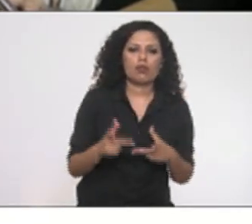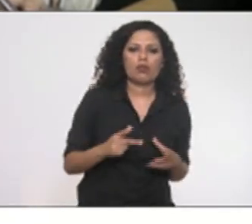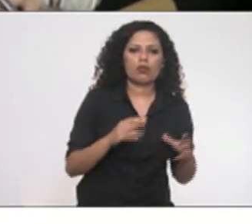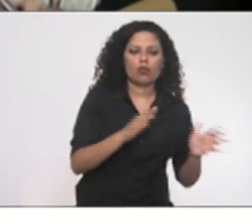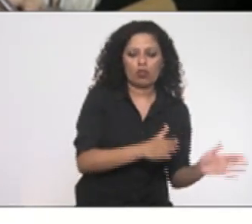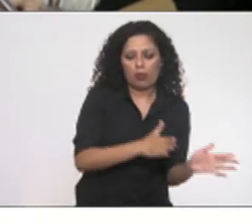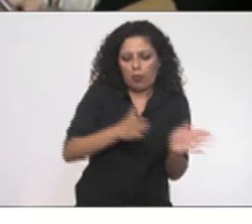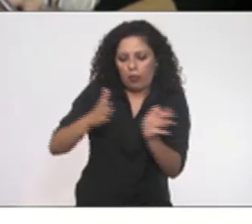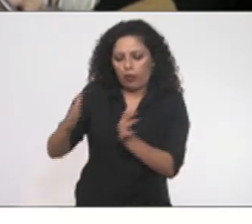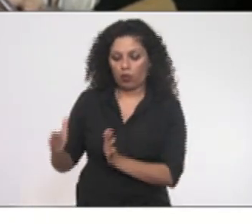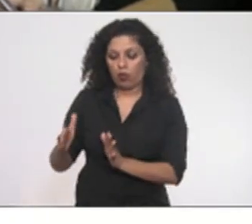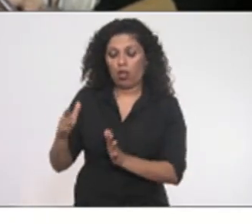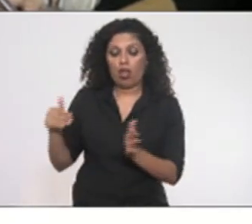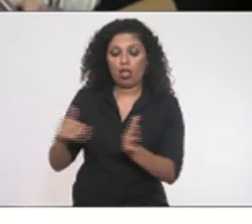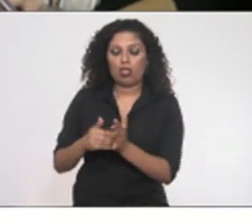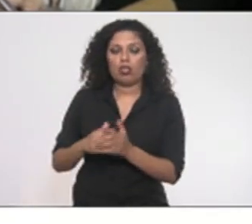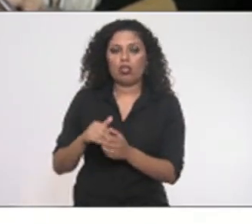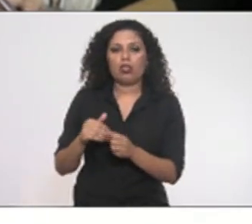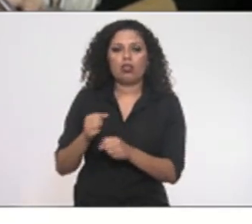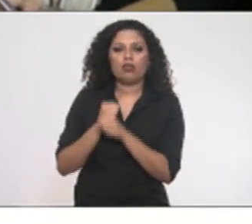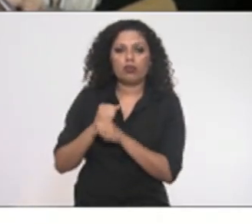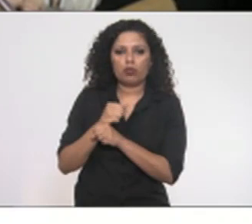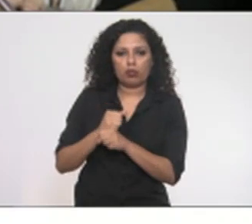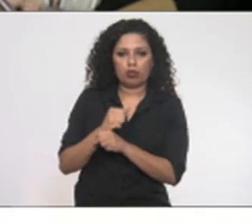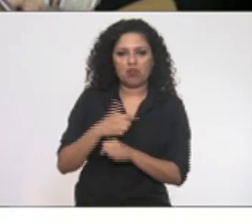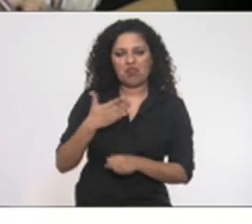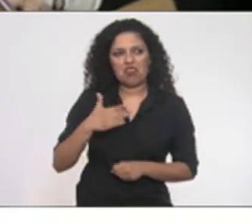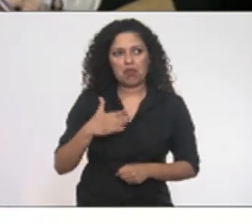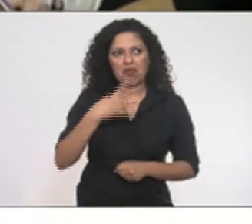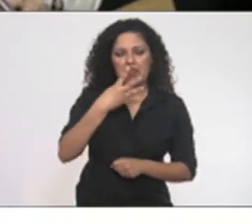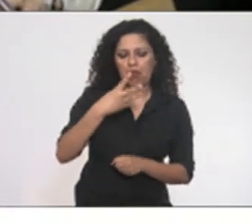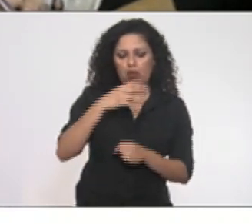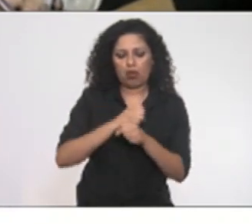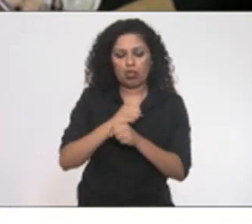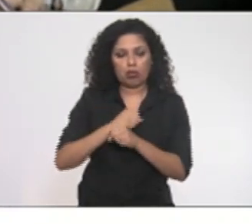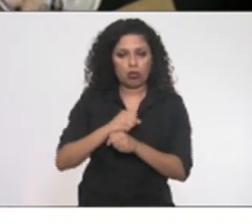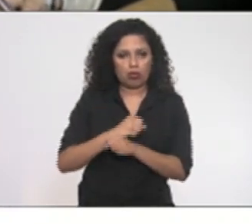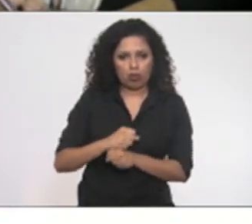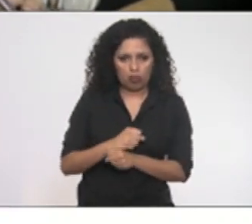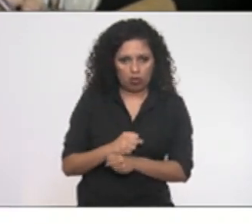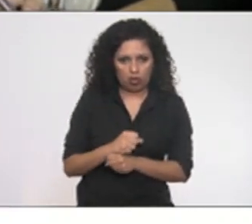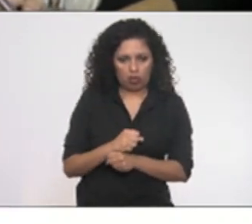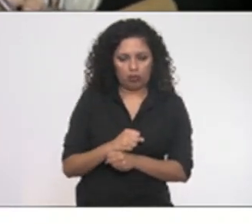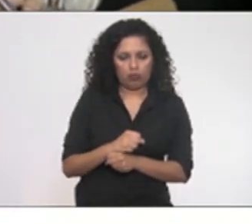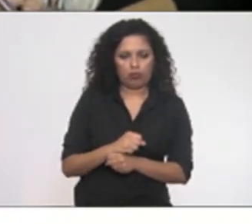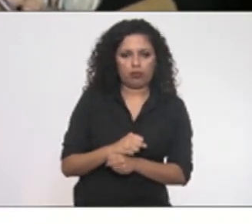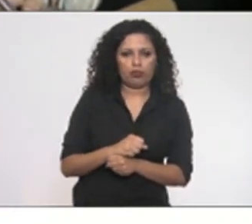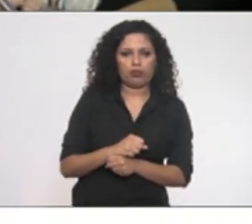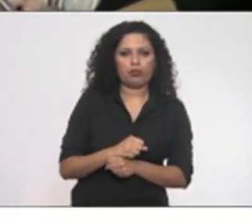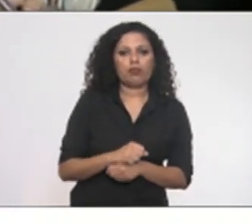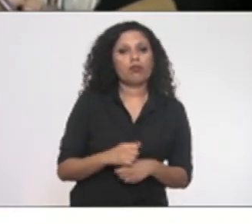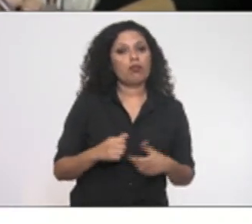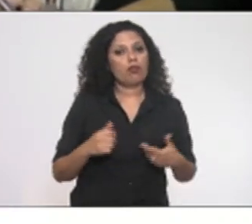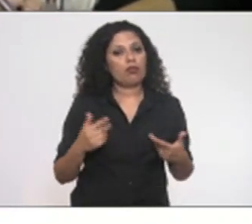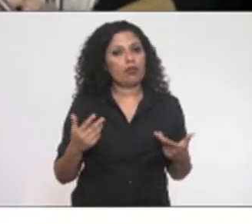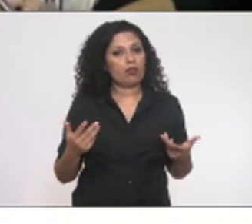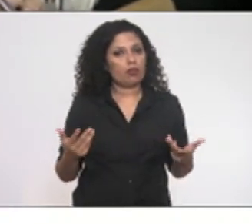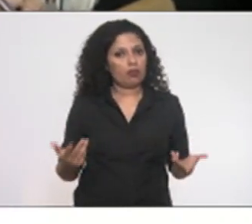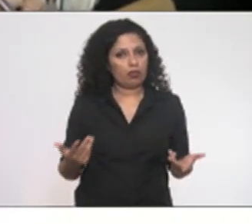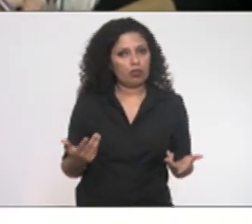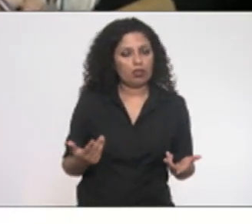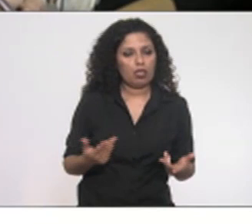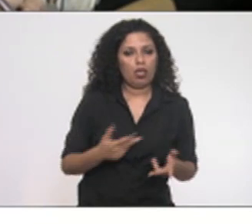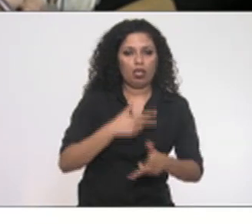desse volume até o fim do ano. Sobra ainda alguma coisa como 4 anos de consumo médio dela atual. Então, ela se compromete a